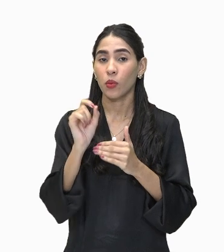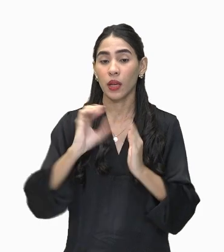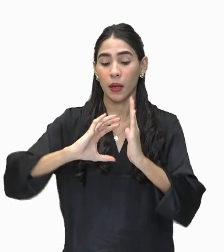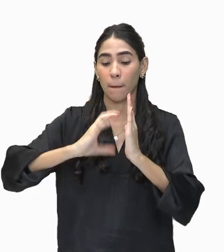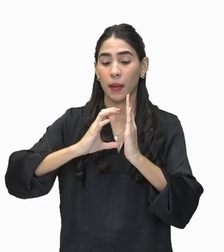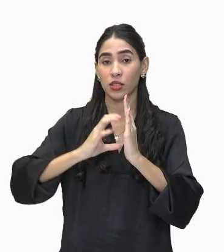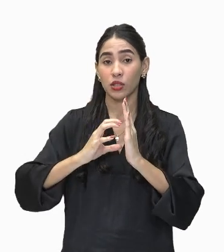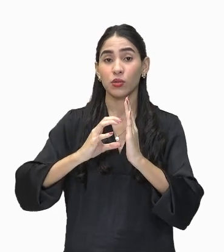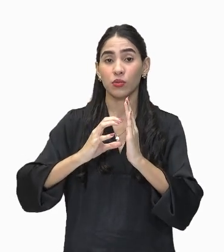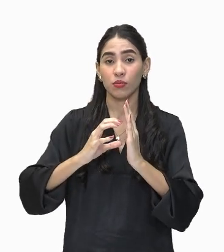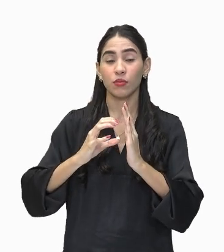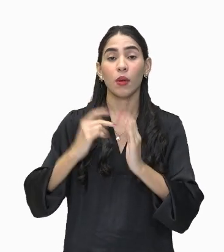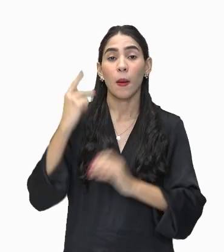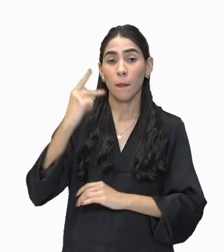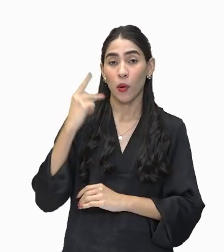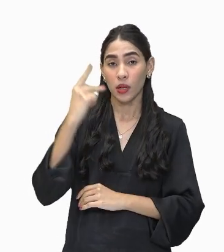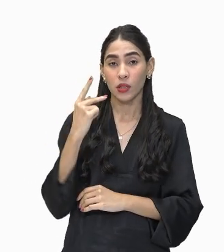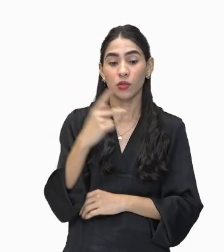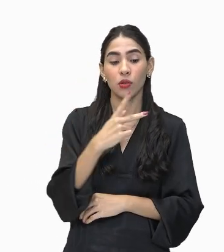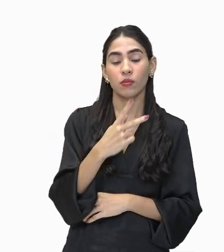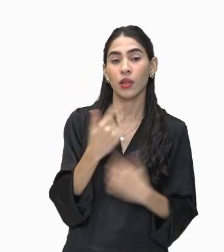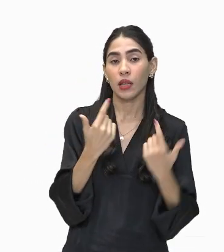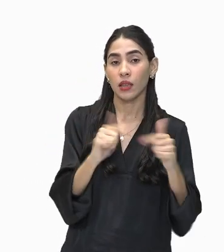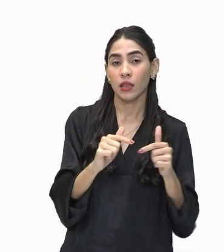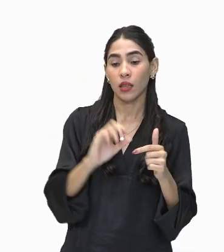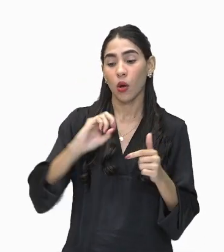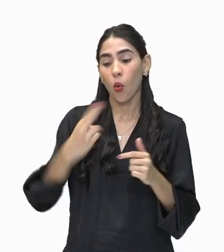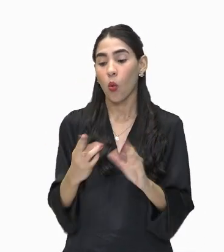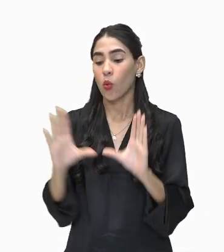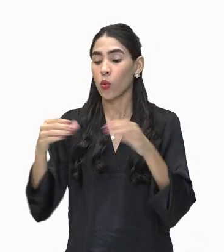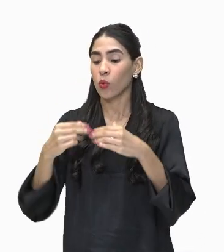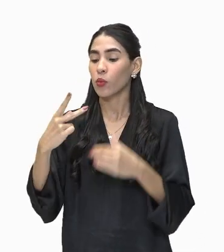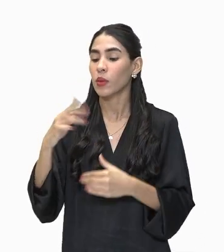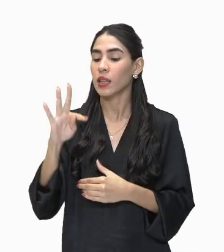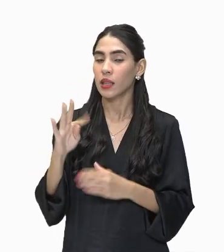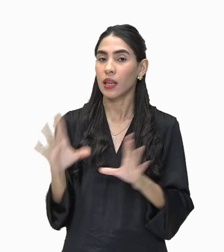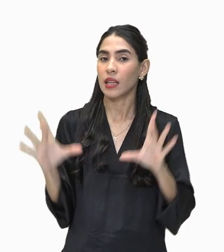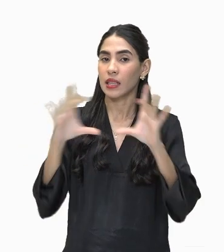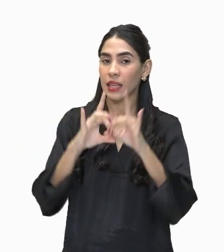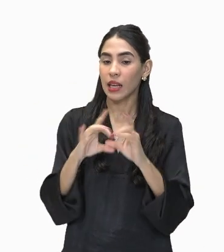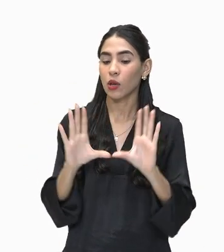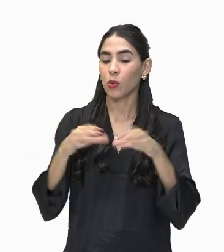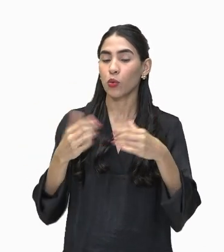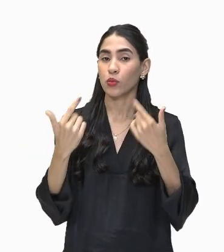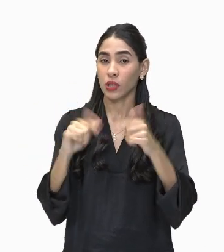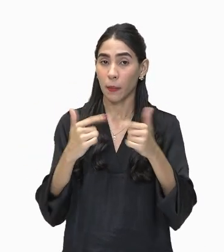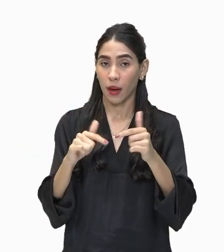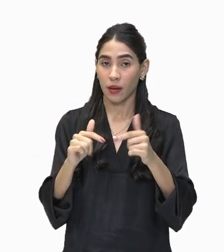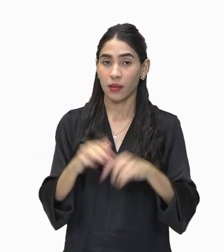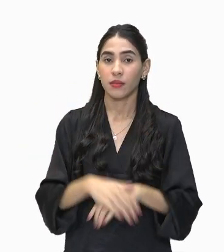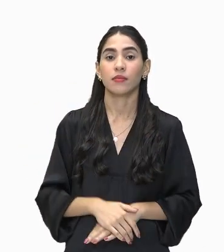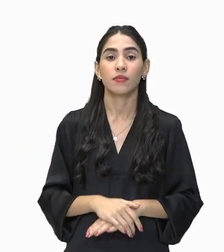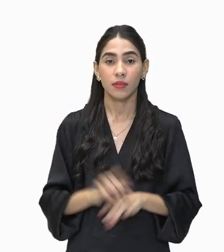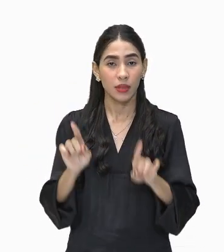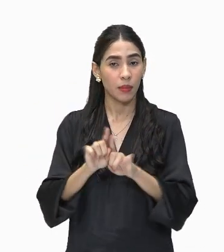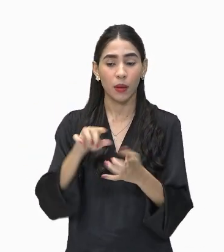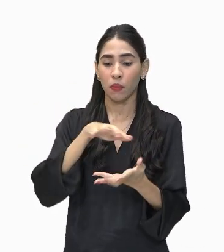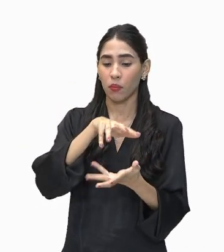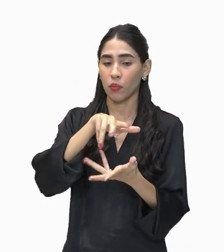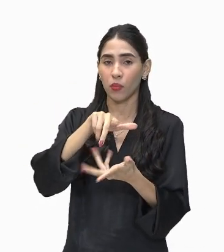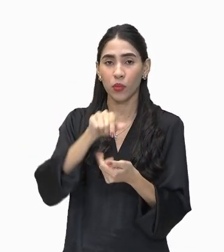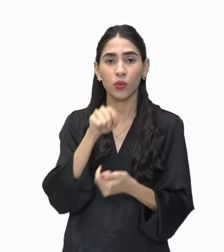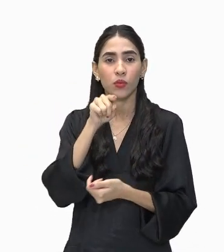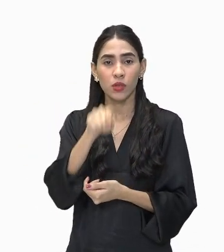políticos trabalhistas ou partido dos trabalhadores, que estão ligados aos trabalhadores, né? Então, isso está no mundo todo, você